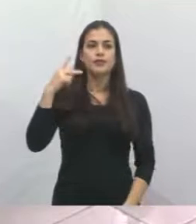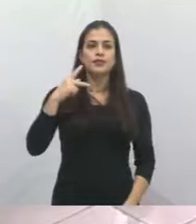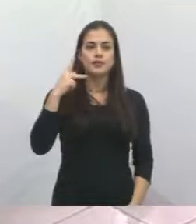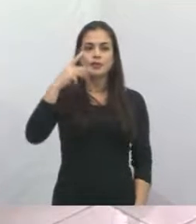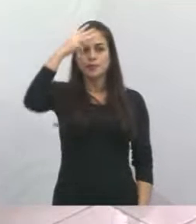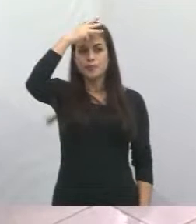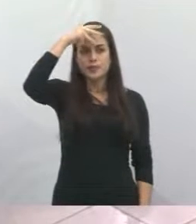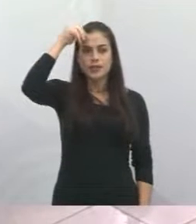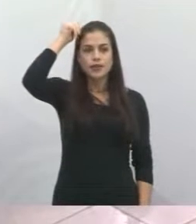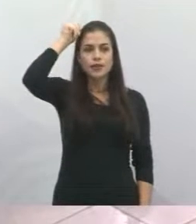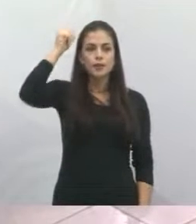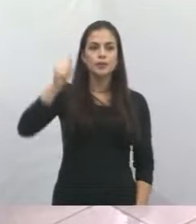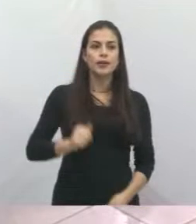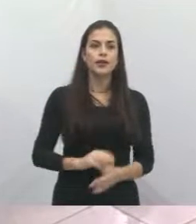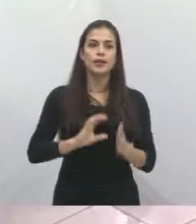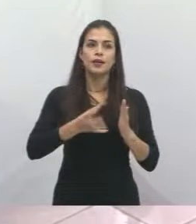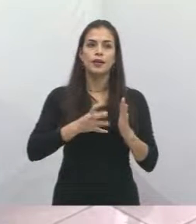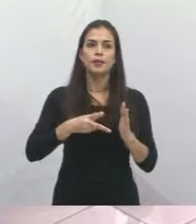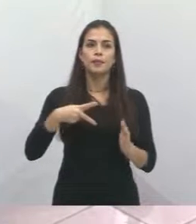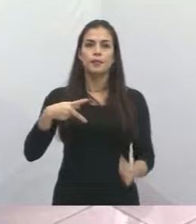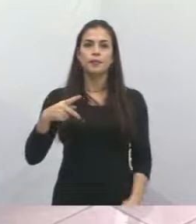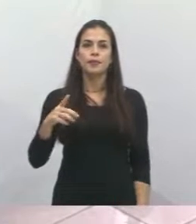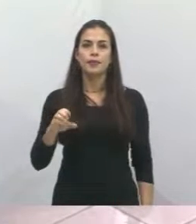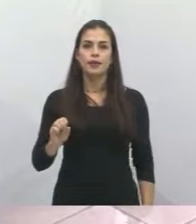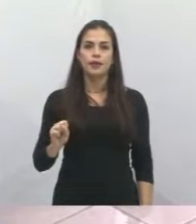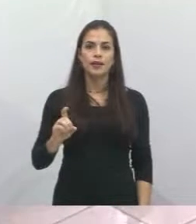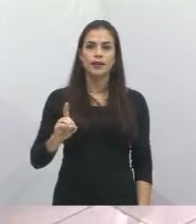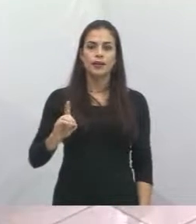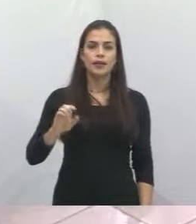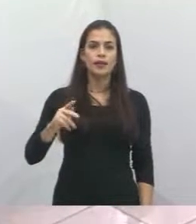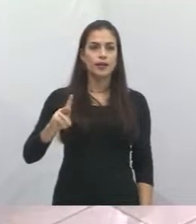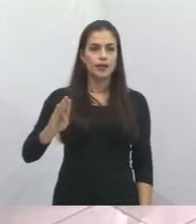Vereadora Maria Amélia, PSDB.